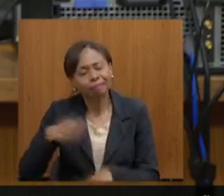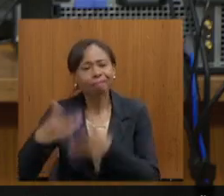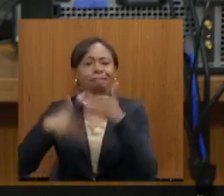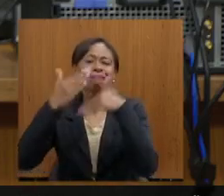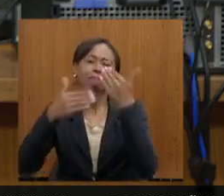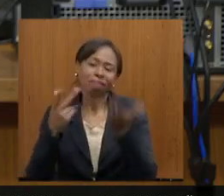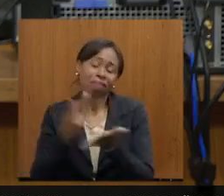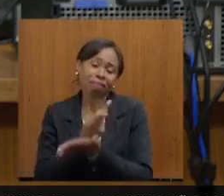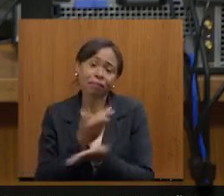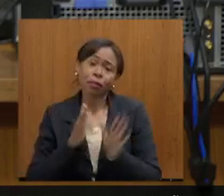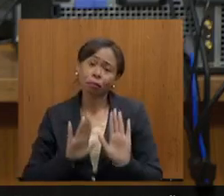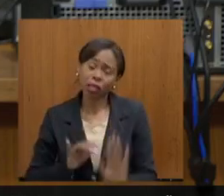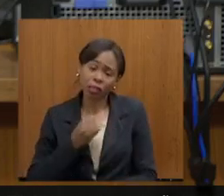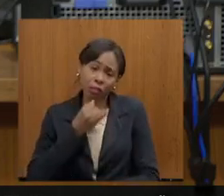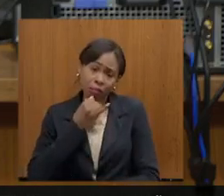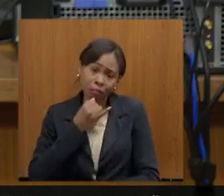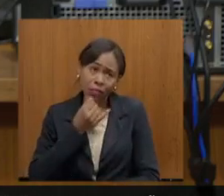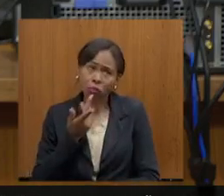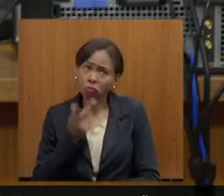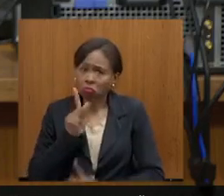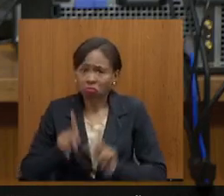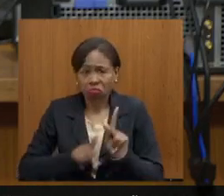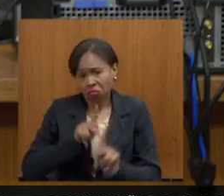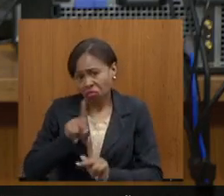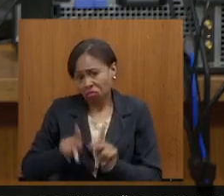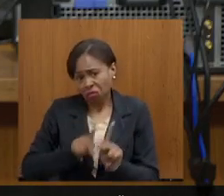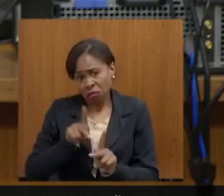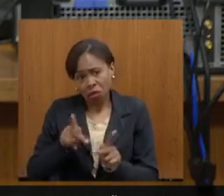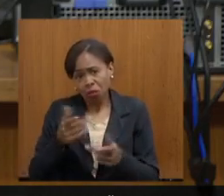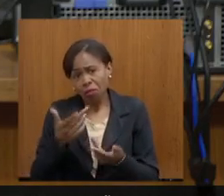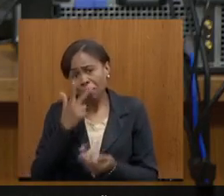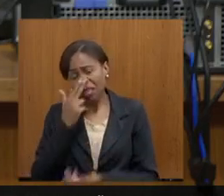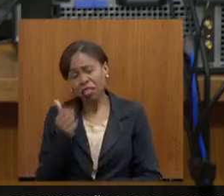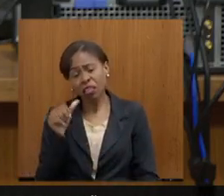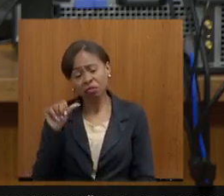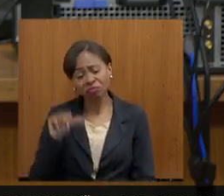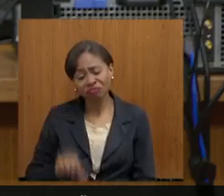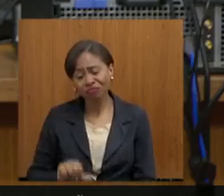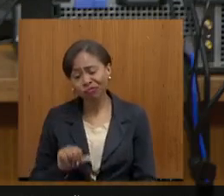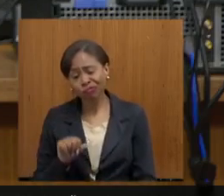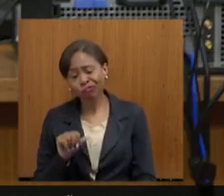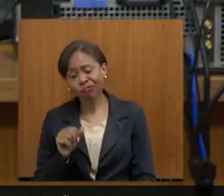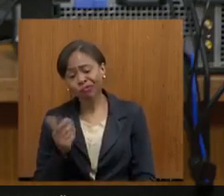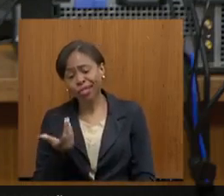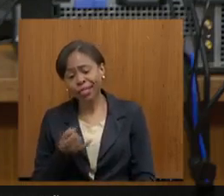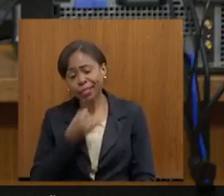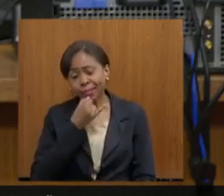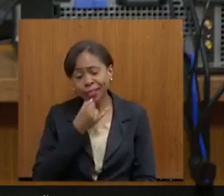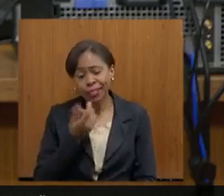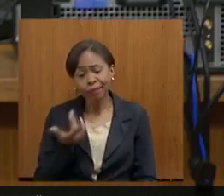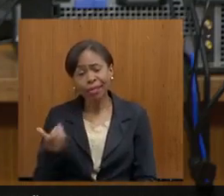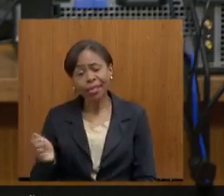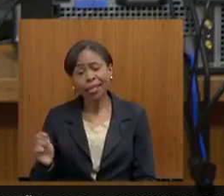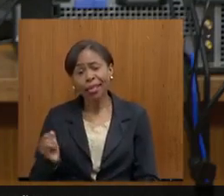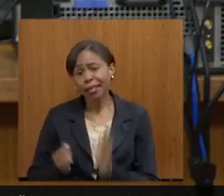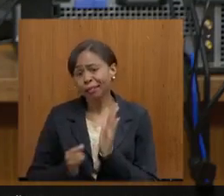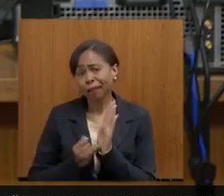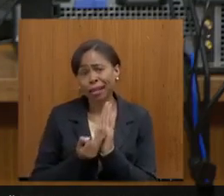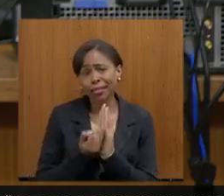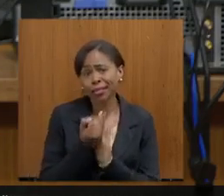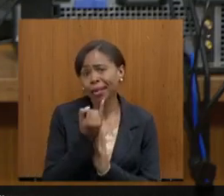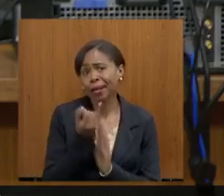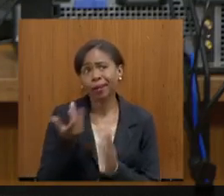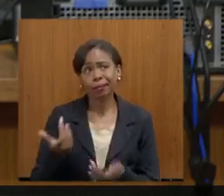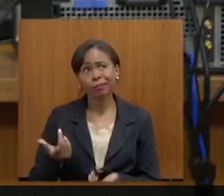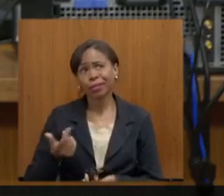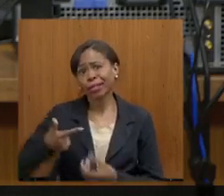vejo que o que infelizmente e o povo muitas vezes aquela moral meio baixa inflação combustível você pressão a Mundial é uma política